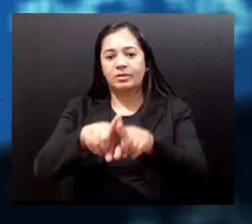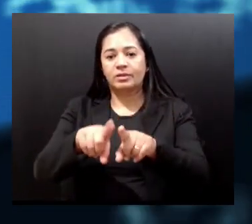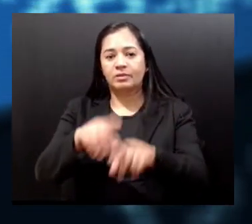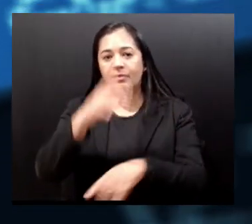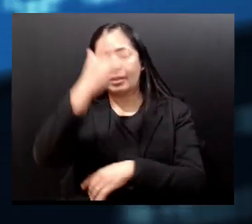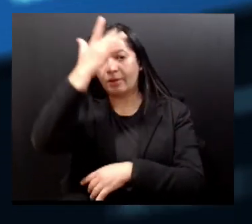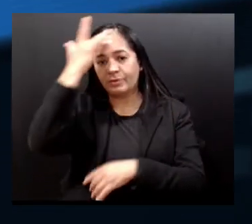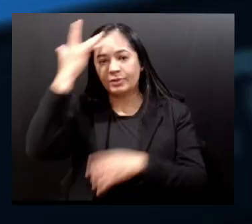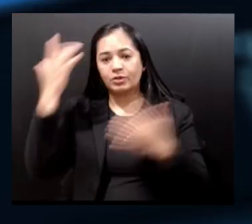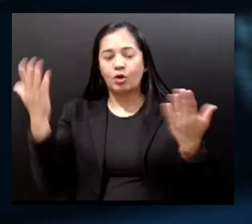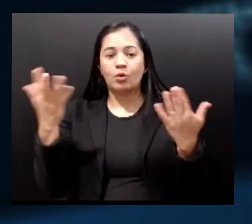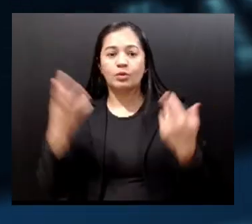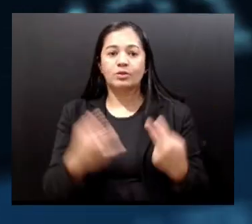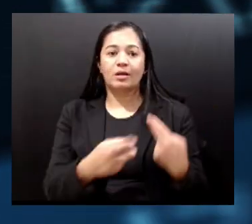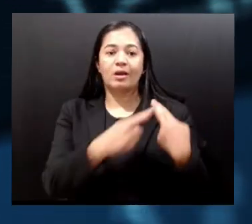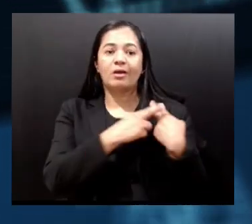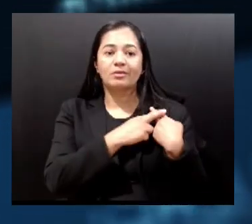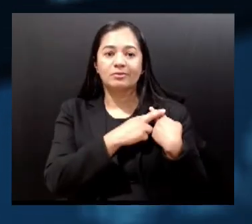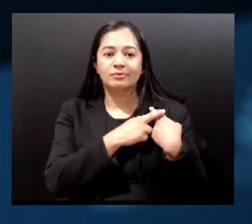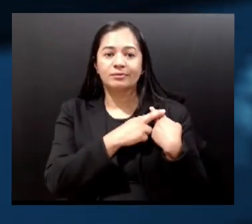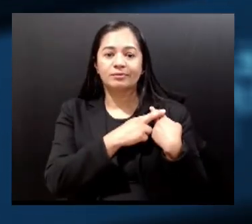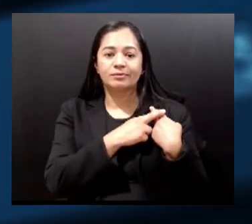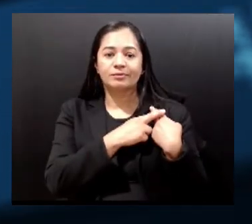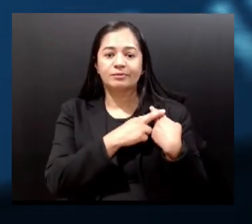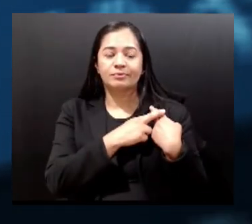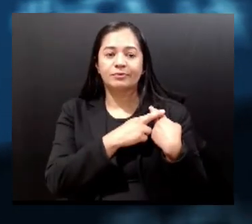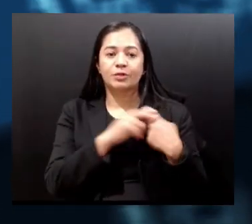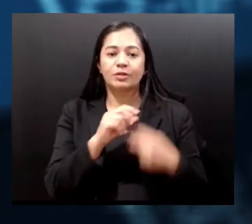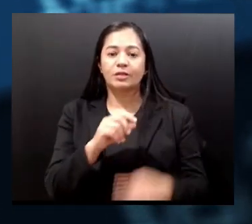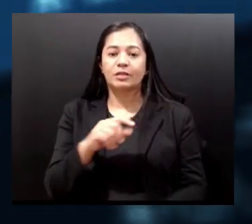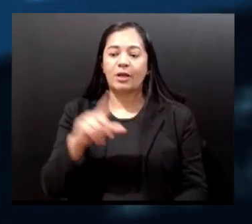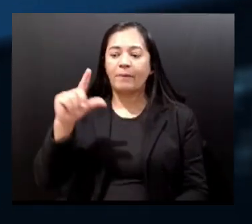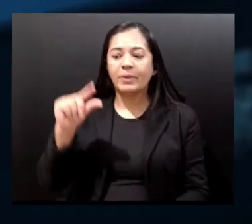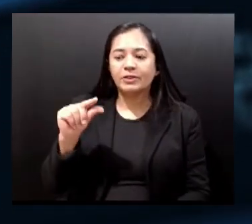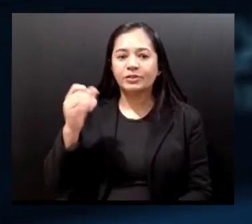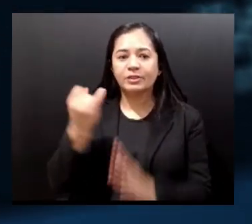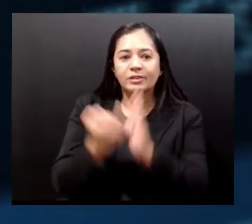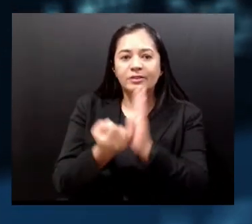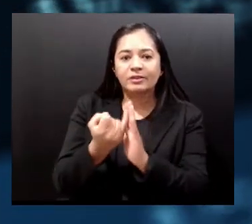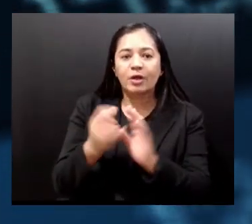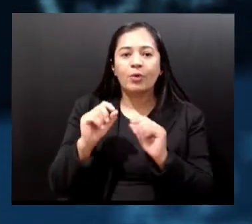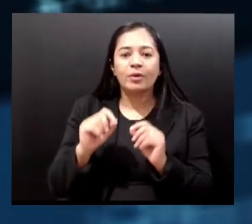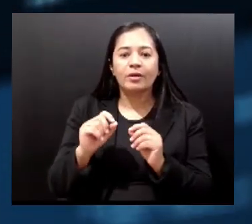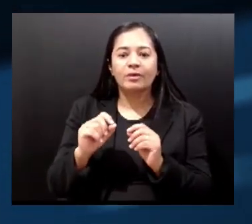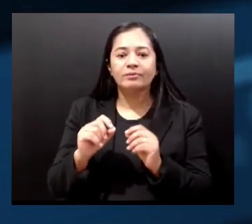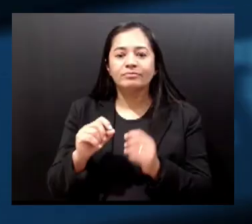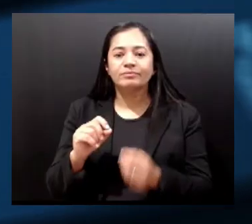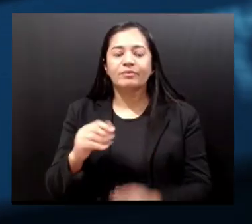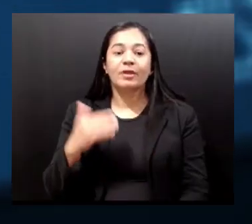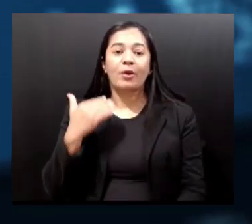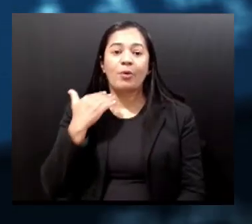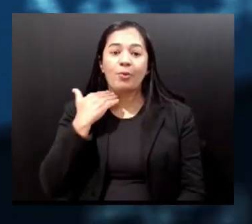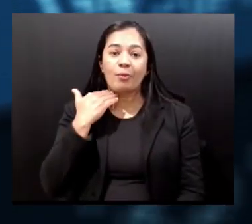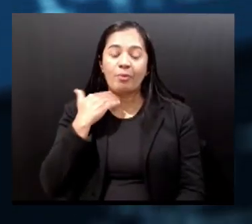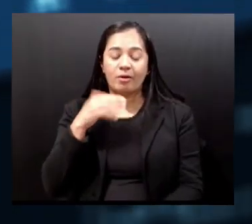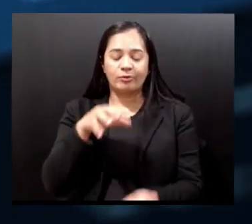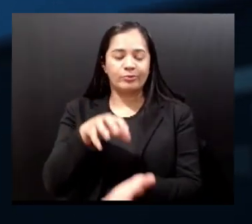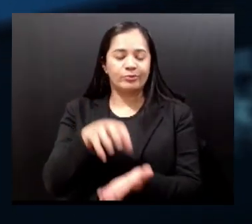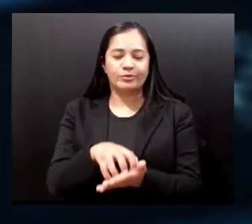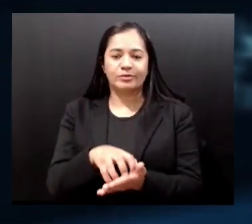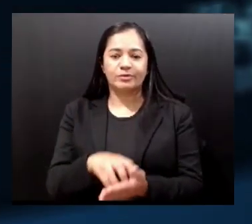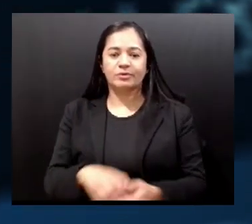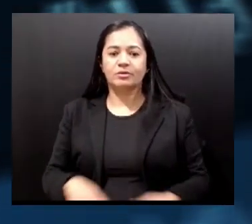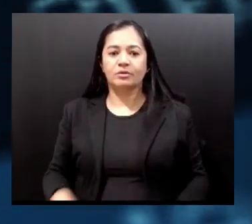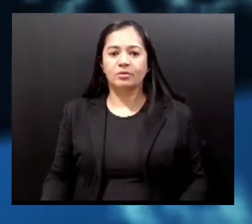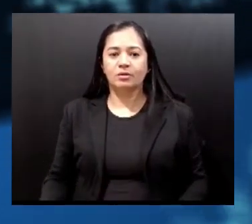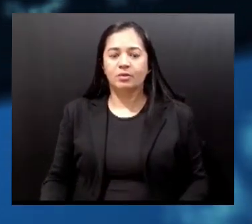responsável por baixar a nossa inflação é o famoso Banco Central. Comentei aqui com você no exemplo da taxa Selic. Essa taxa ela é